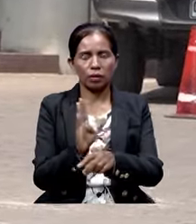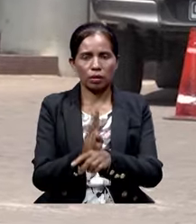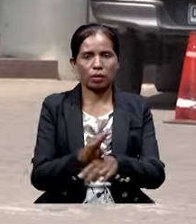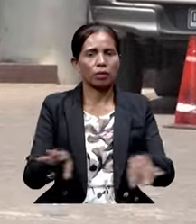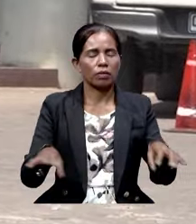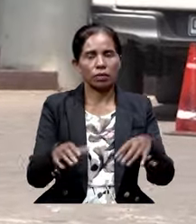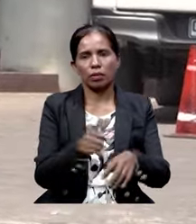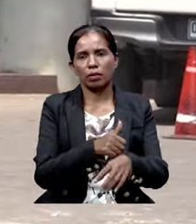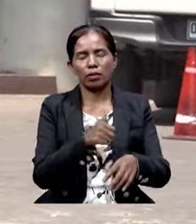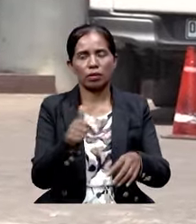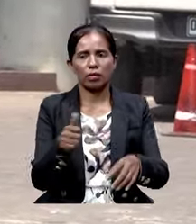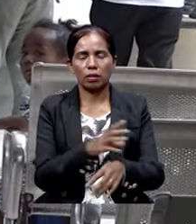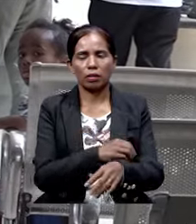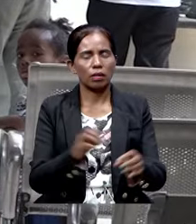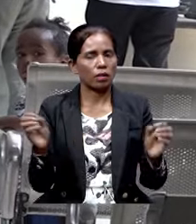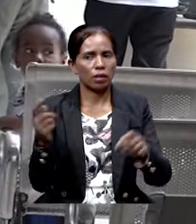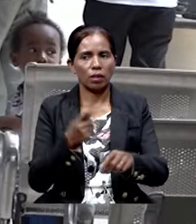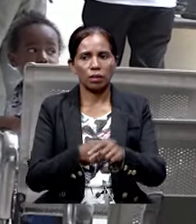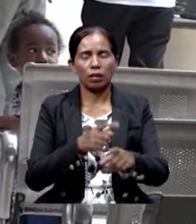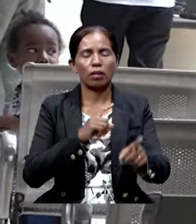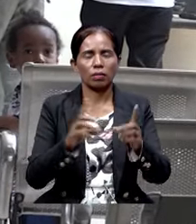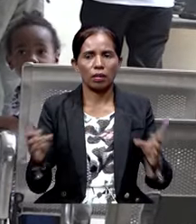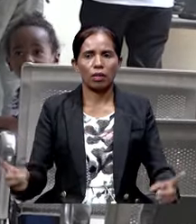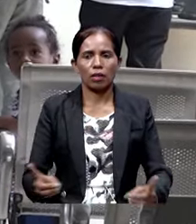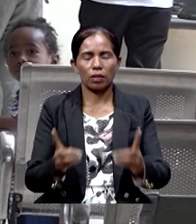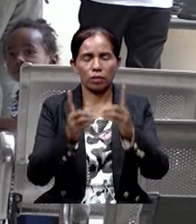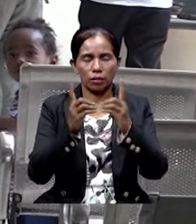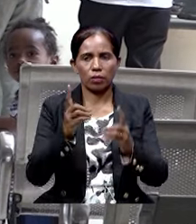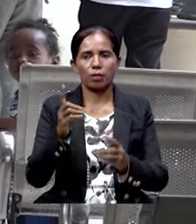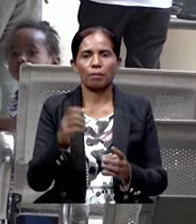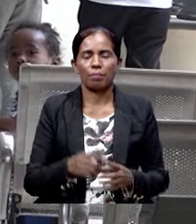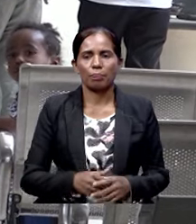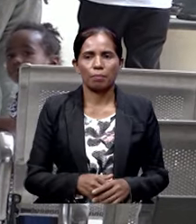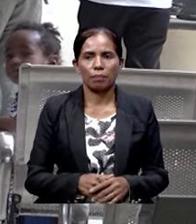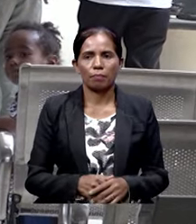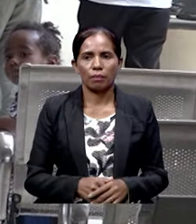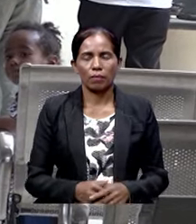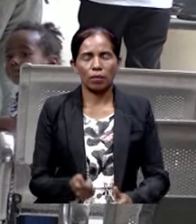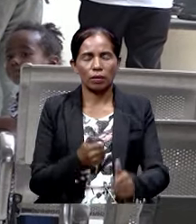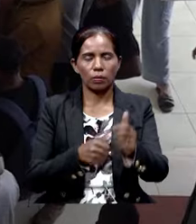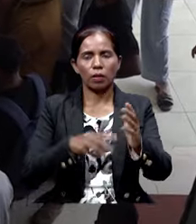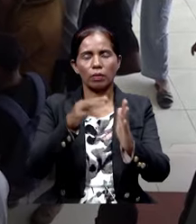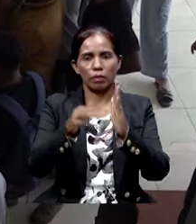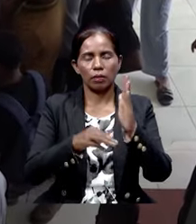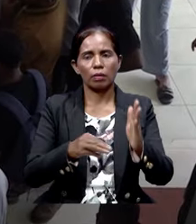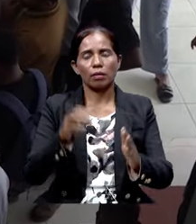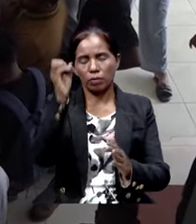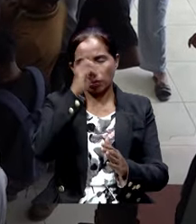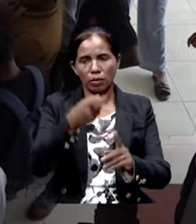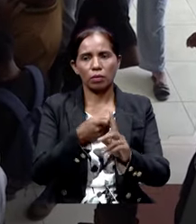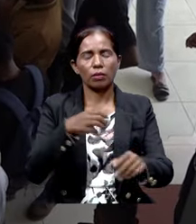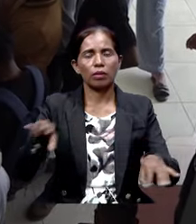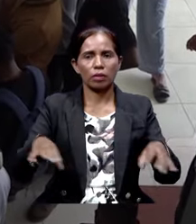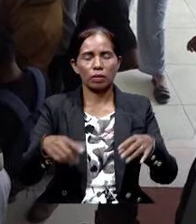selo, não lhe ia tempo atuar sobre a mídia. Tua observação com o GMN banheira